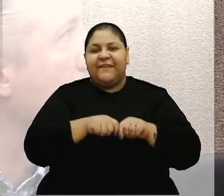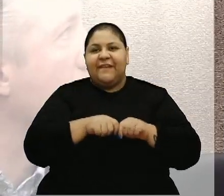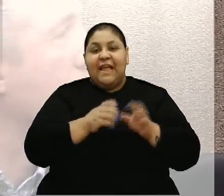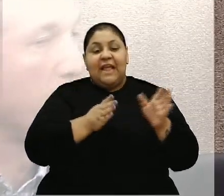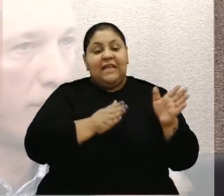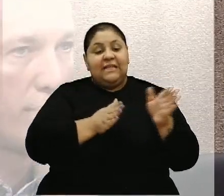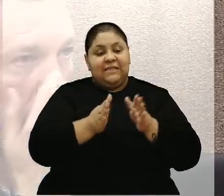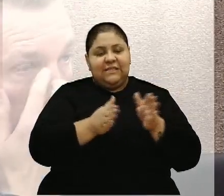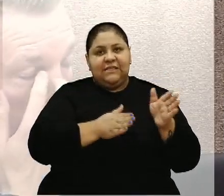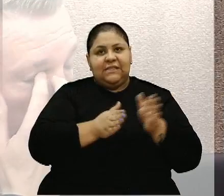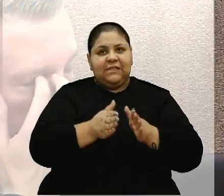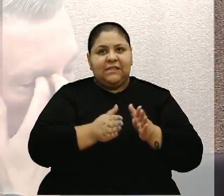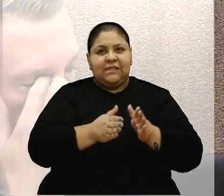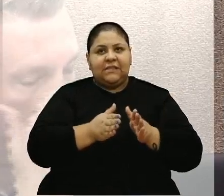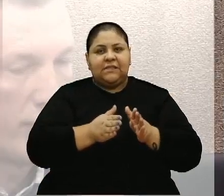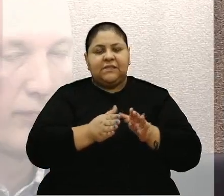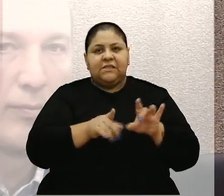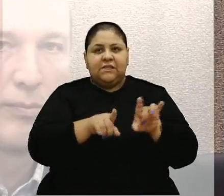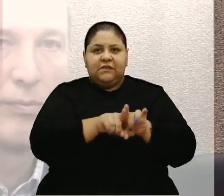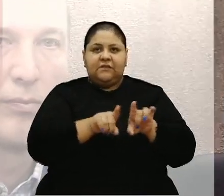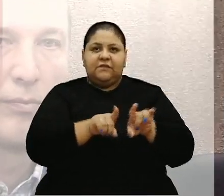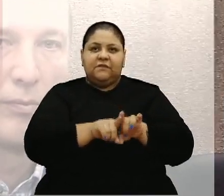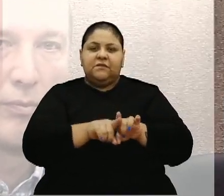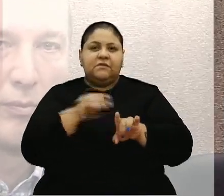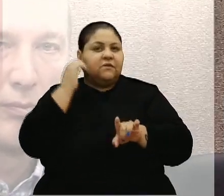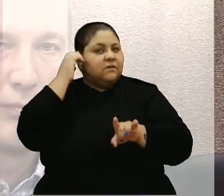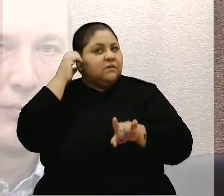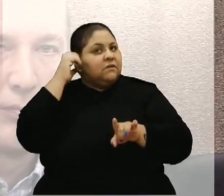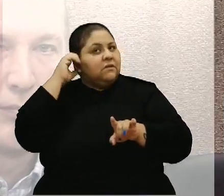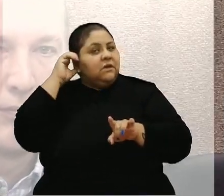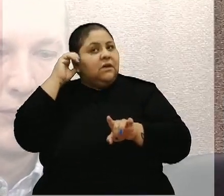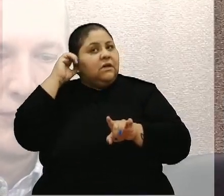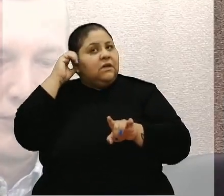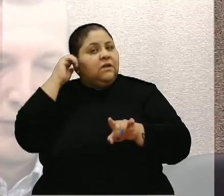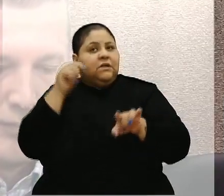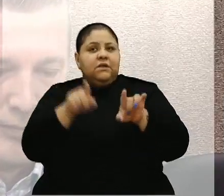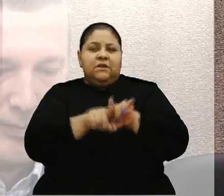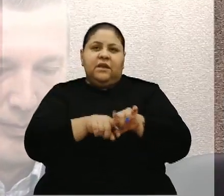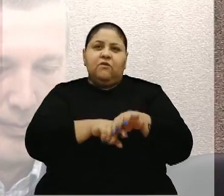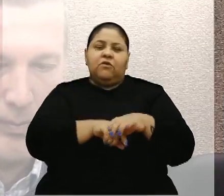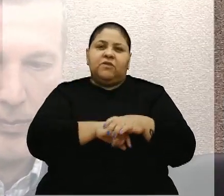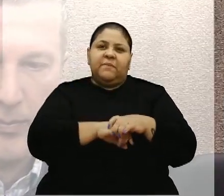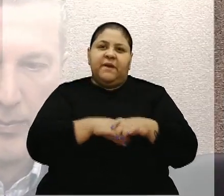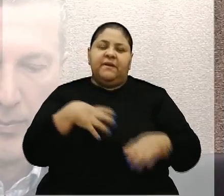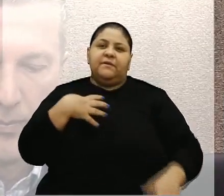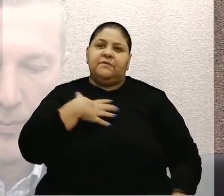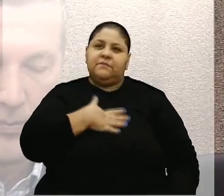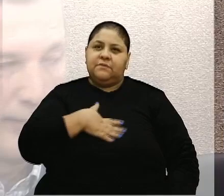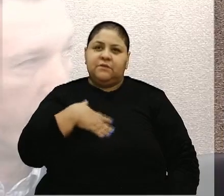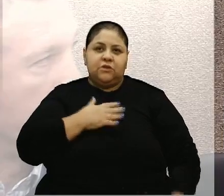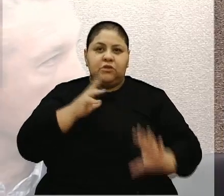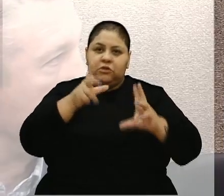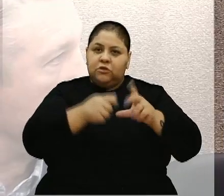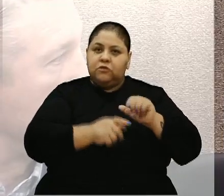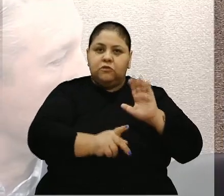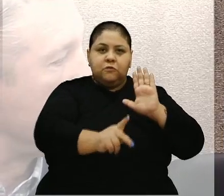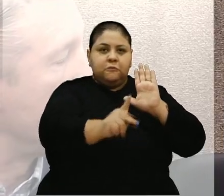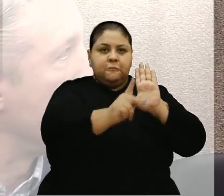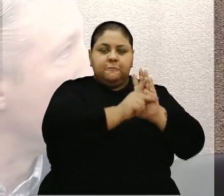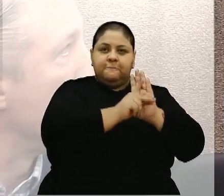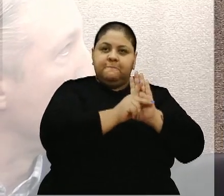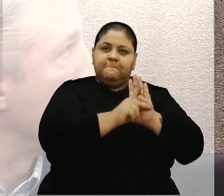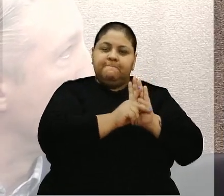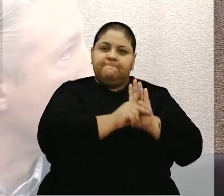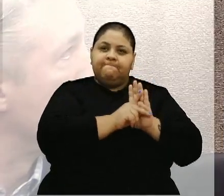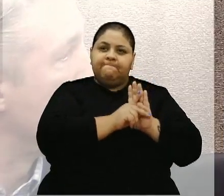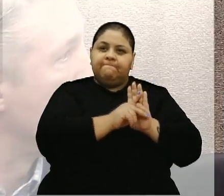fase está acabando. Essa fase está virando uma página, na minha opinião. É a sua palavra. E nesse sentido, todo o projeto do neonatal,